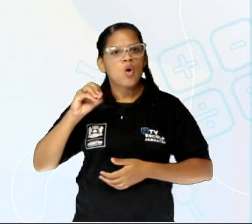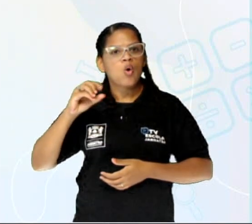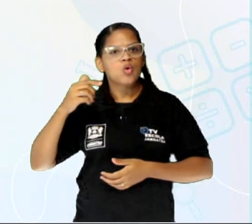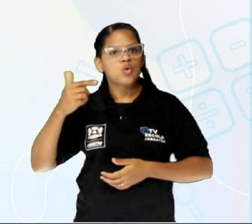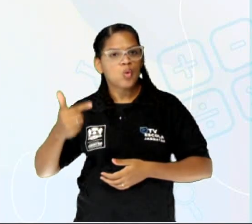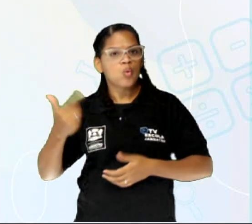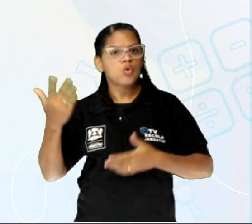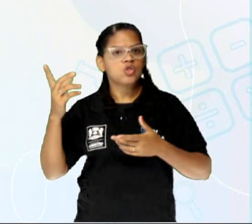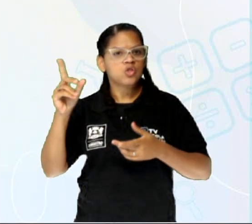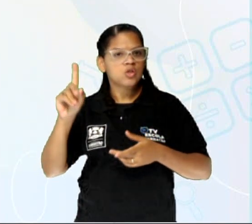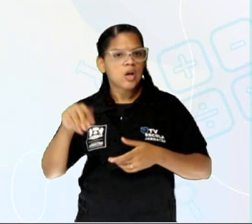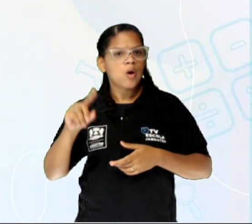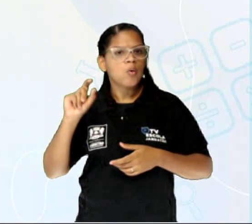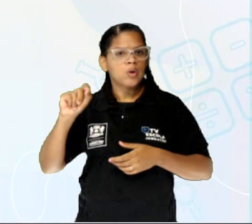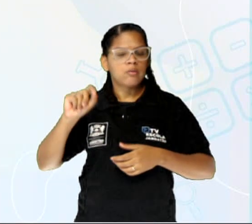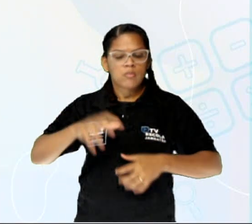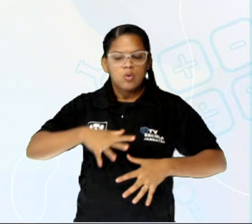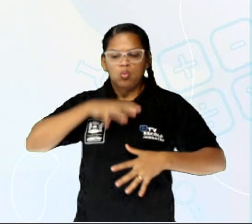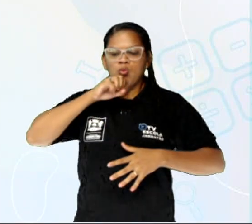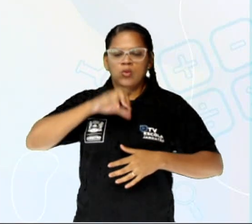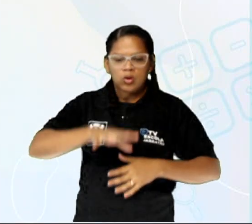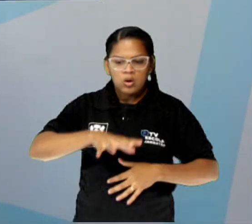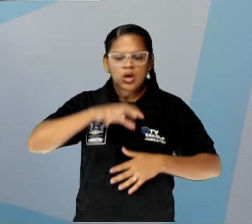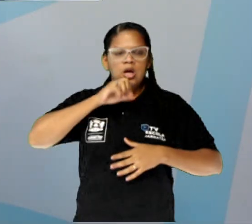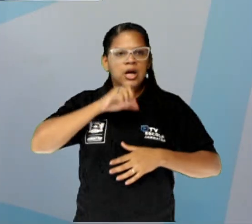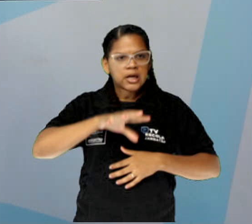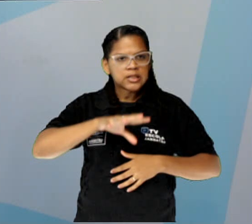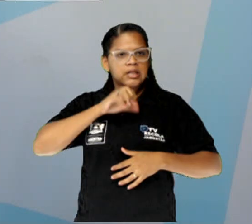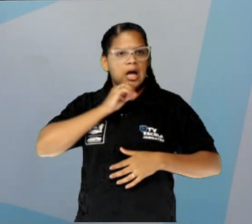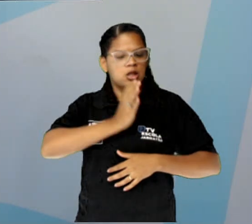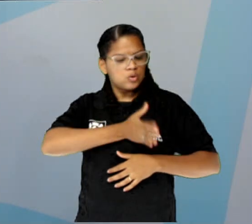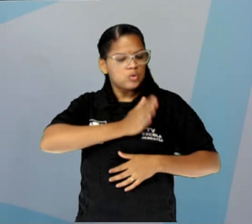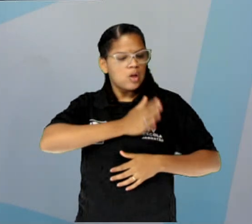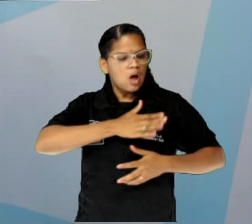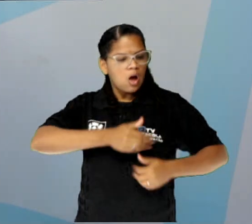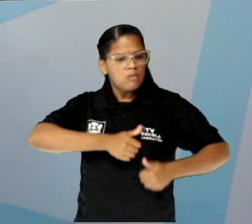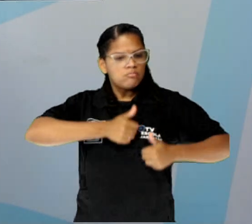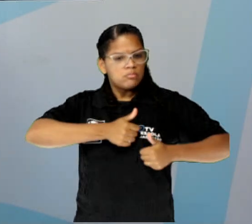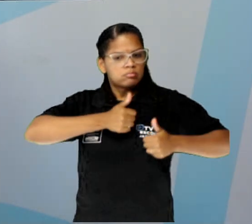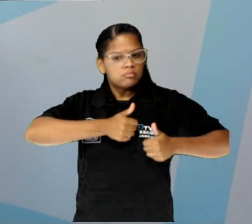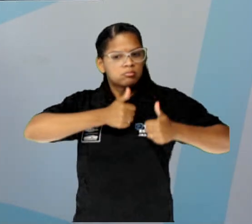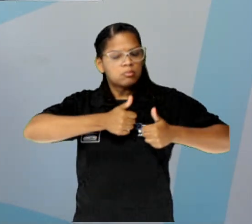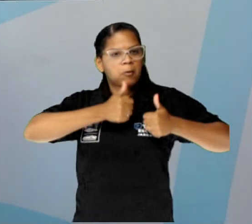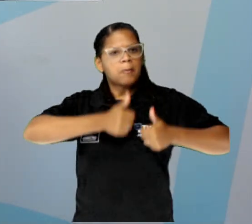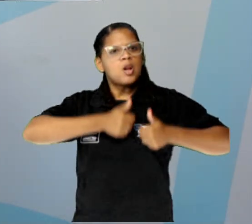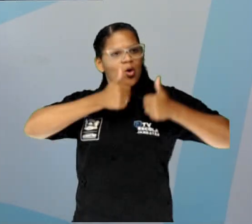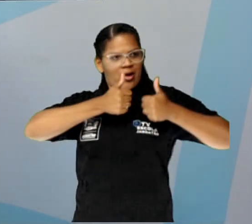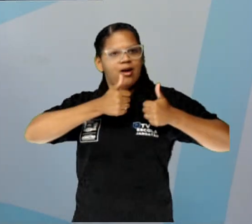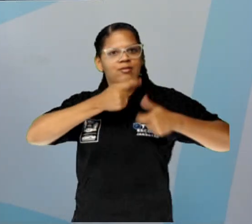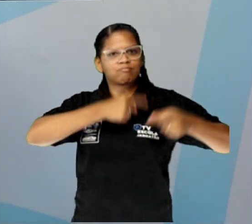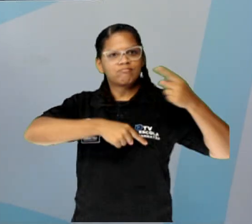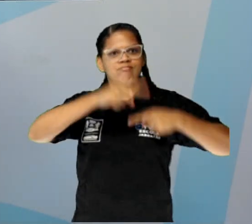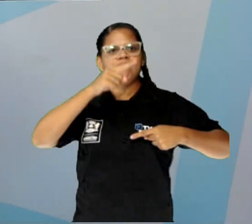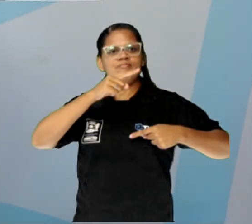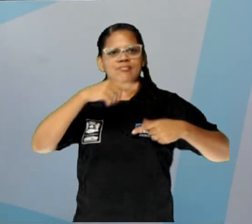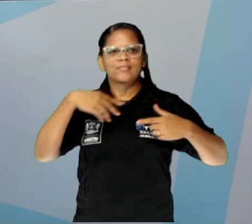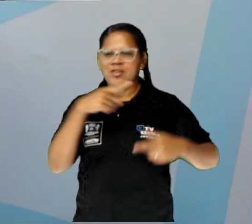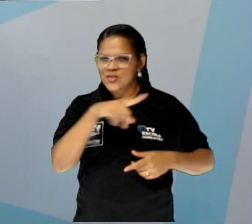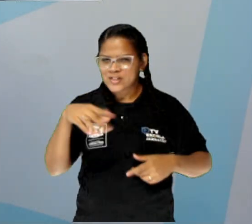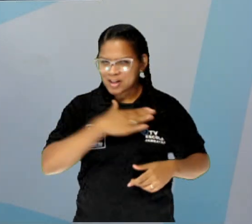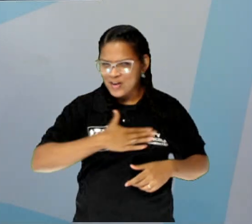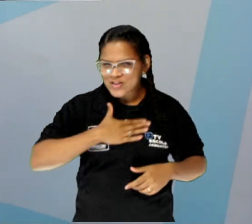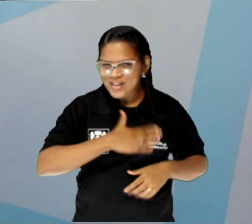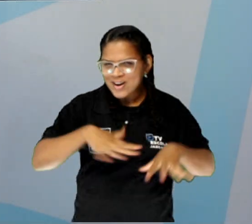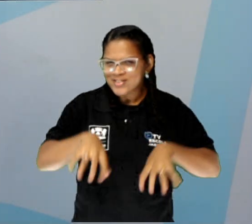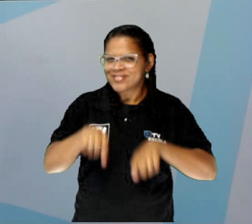ficou cansado durante a corrida? O cardio ele dá essa melhorada e dá essa intensidade. Né? Será que vocês gostaram do